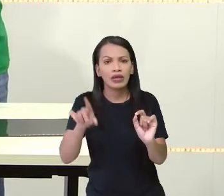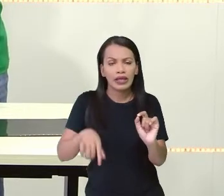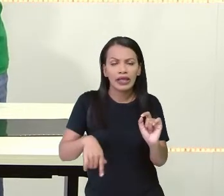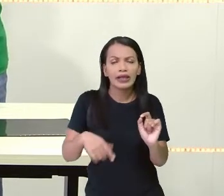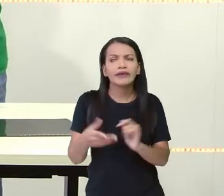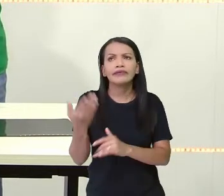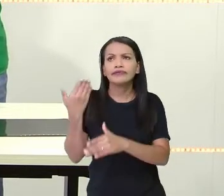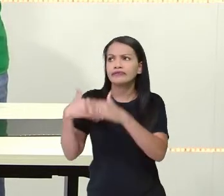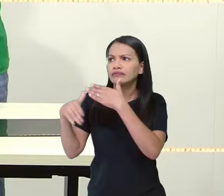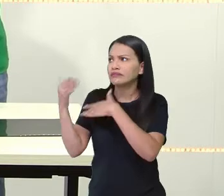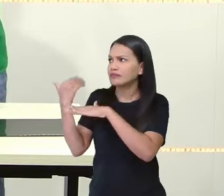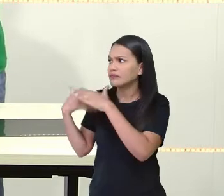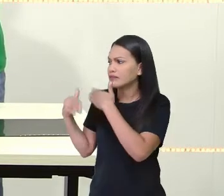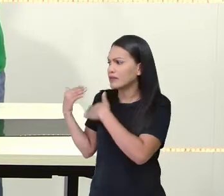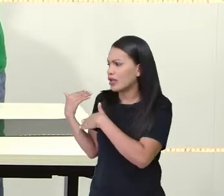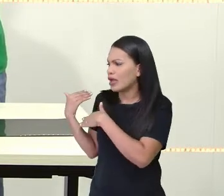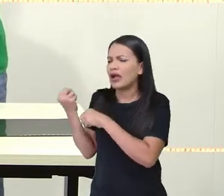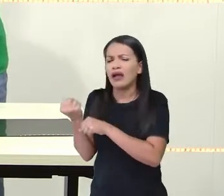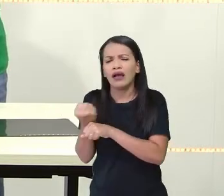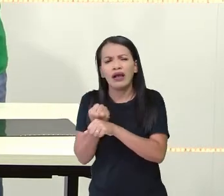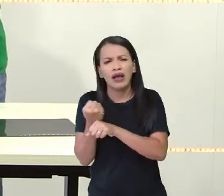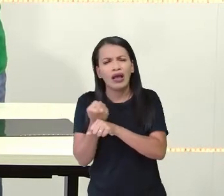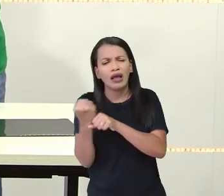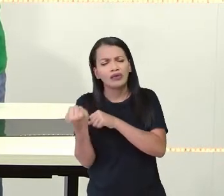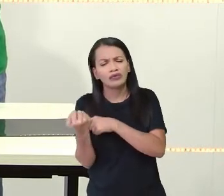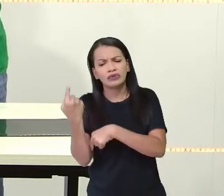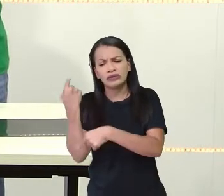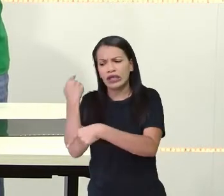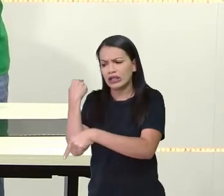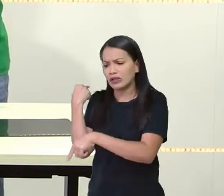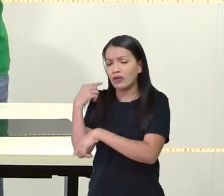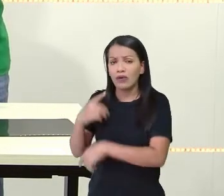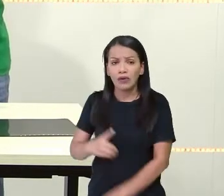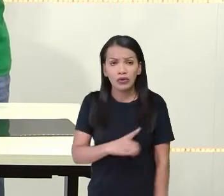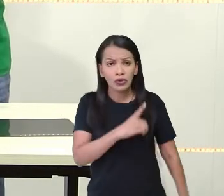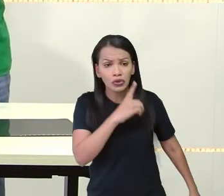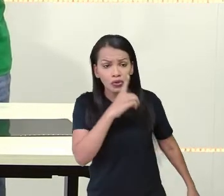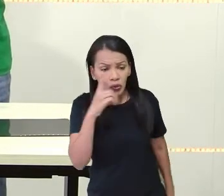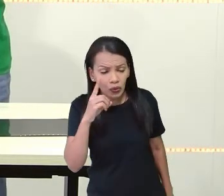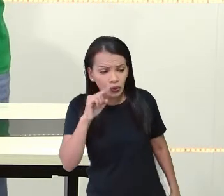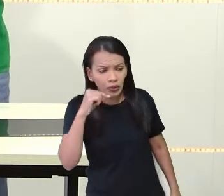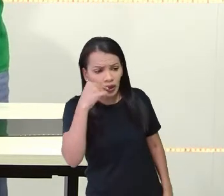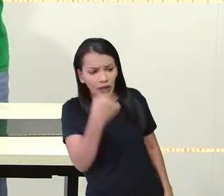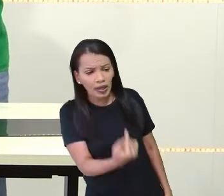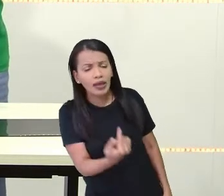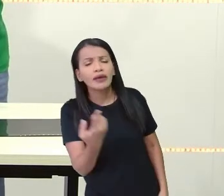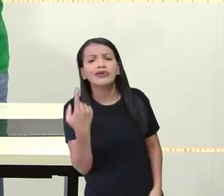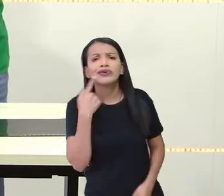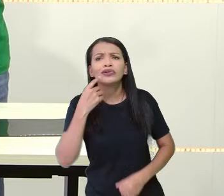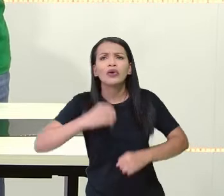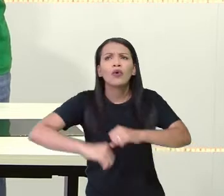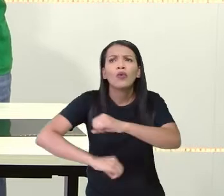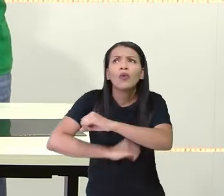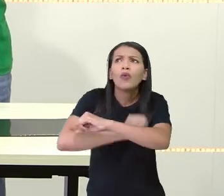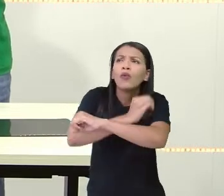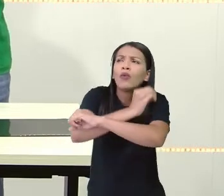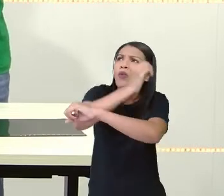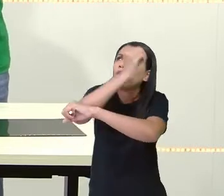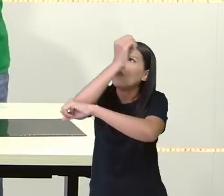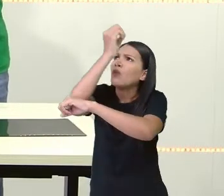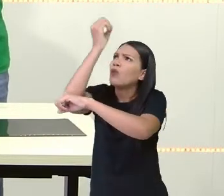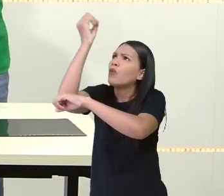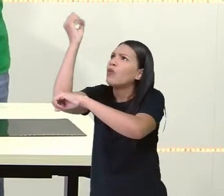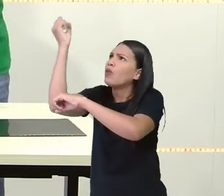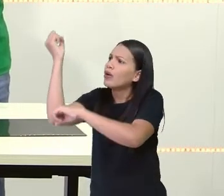uma vez, há muito tempo atrás, no dia seguinte, numa manhã ensolarada, tá? Então,